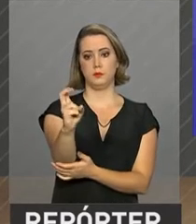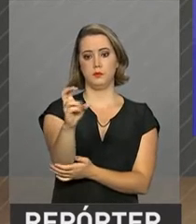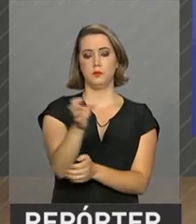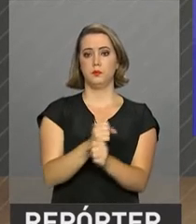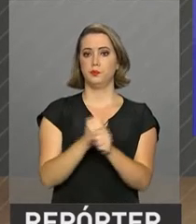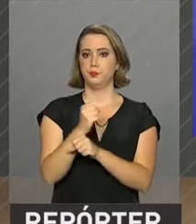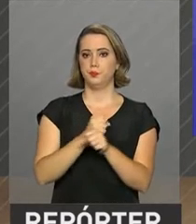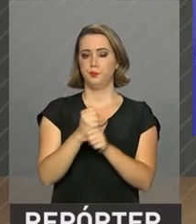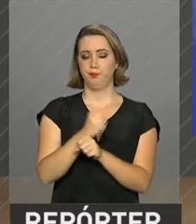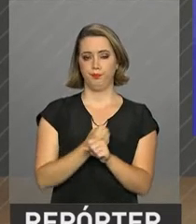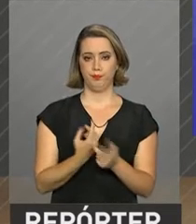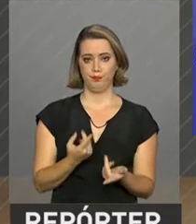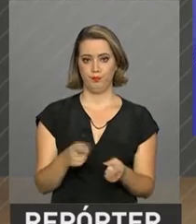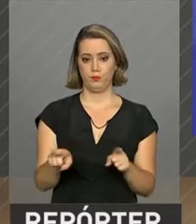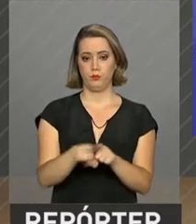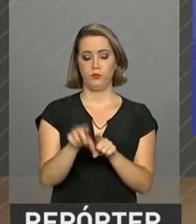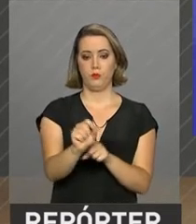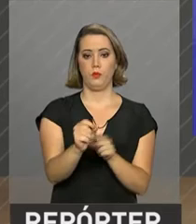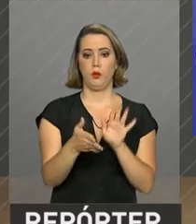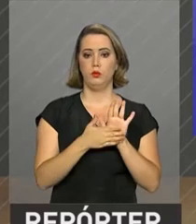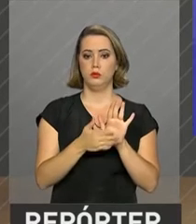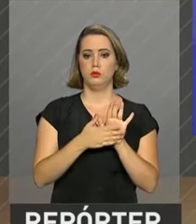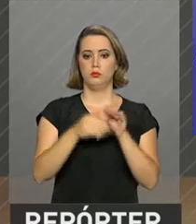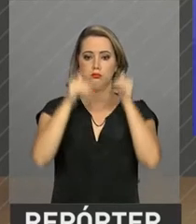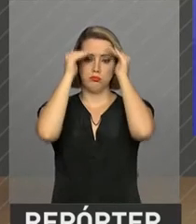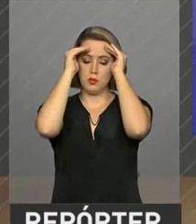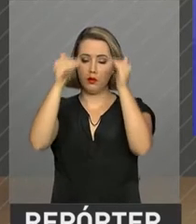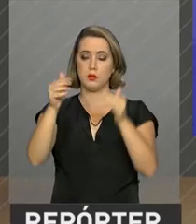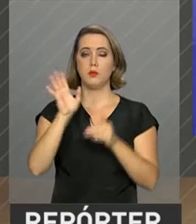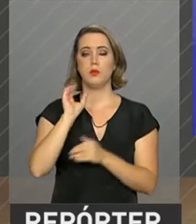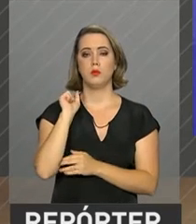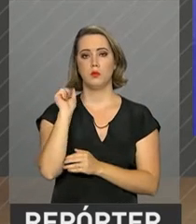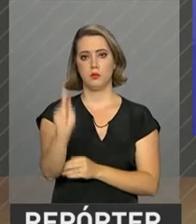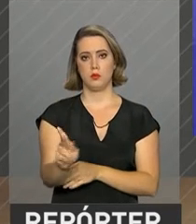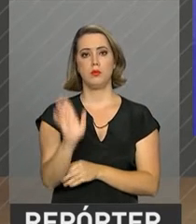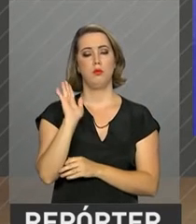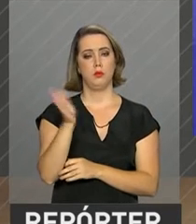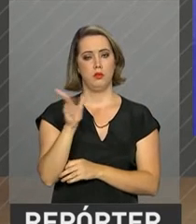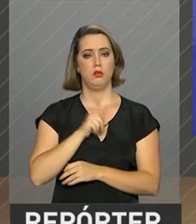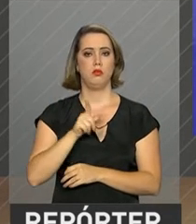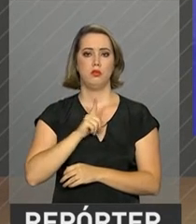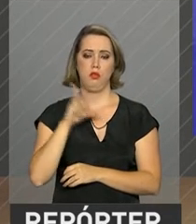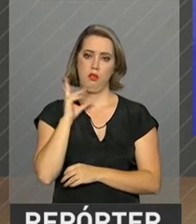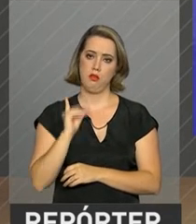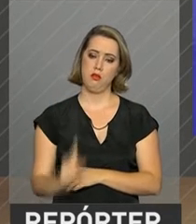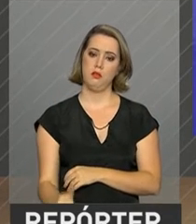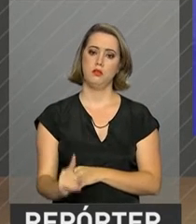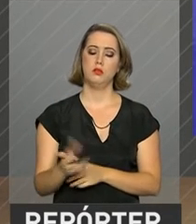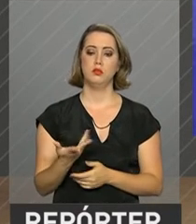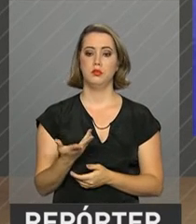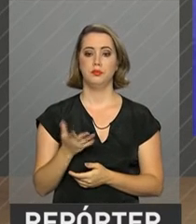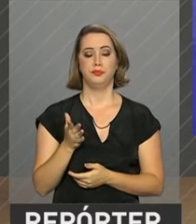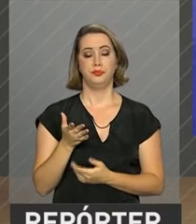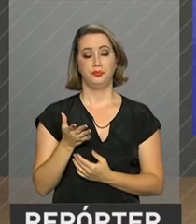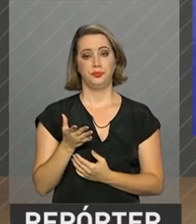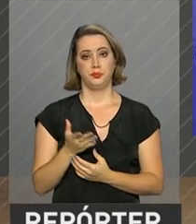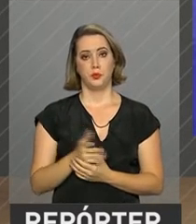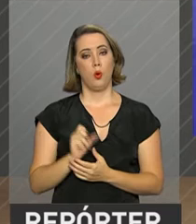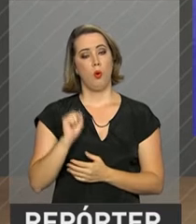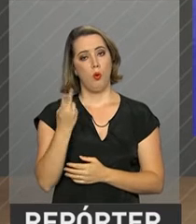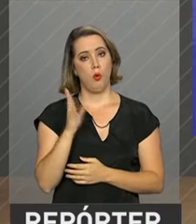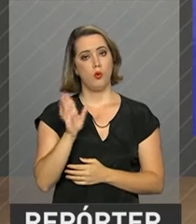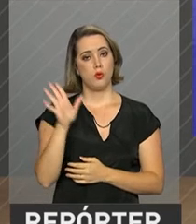contribuição o texto apresentado respeito aos direitos adquiridos ou seja não afeta quem já recebe